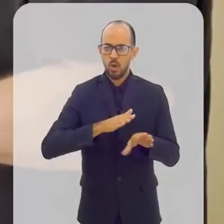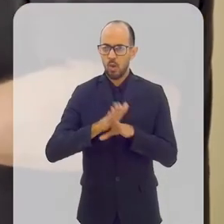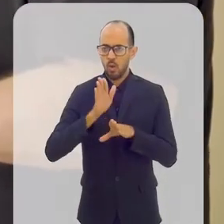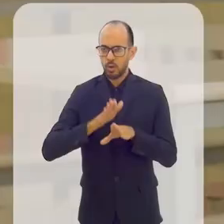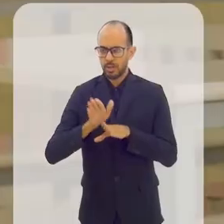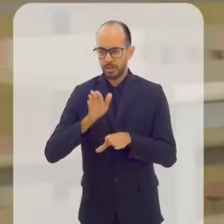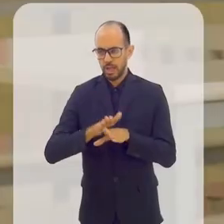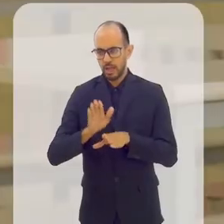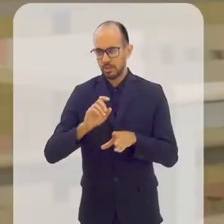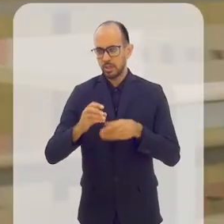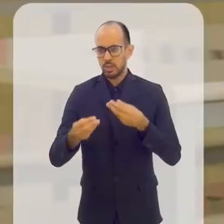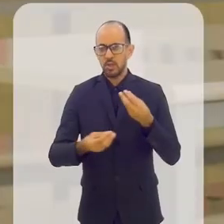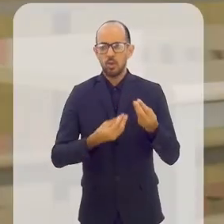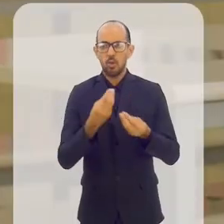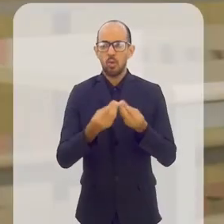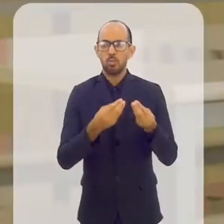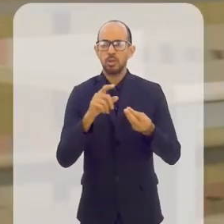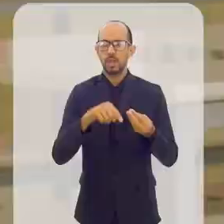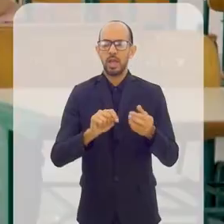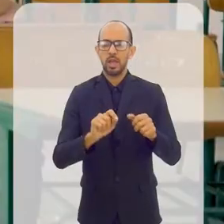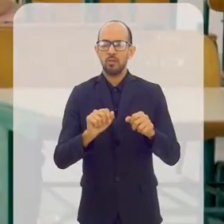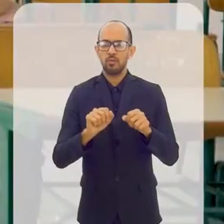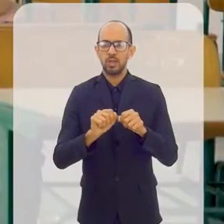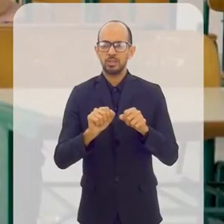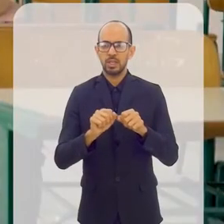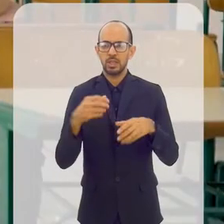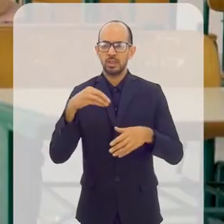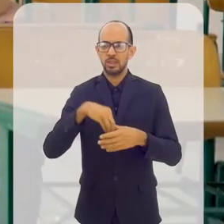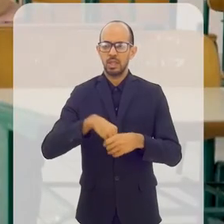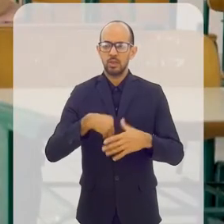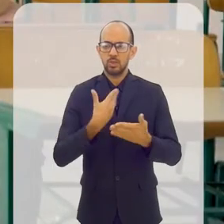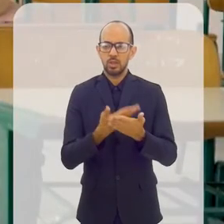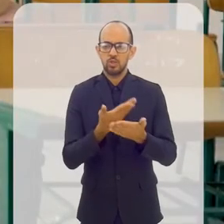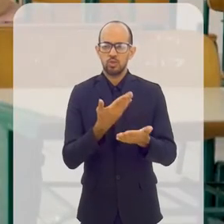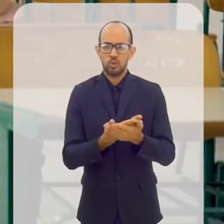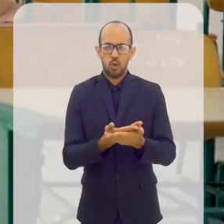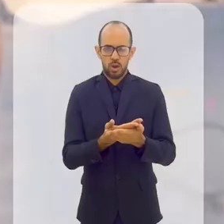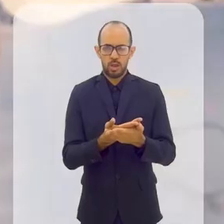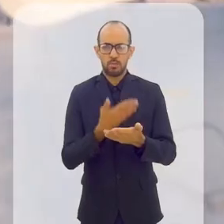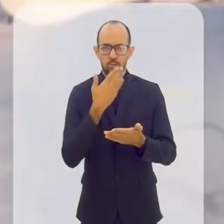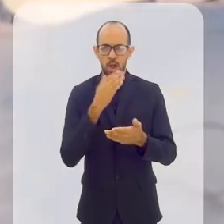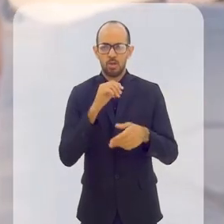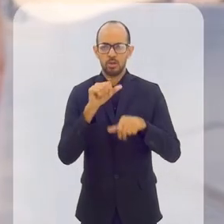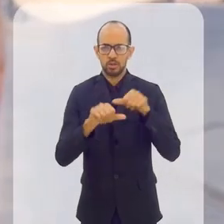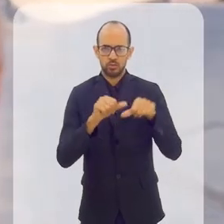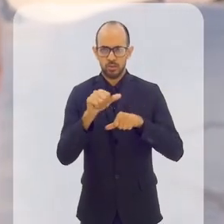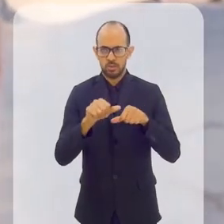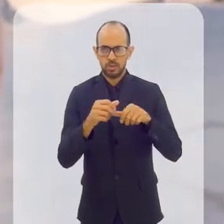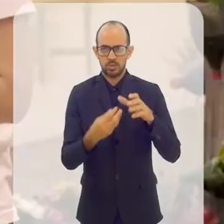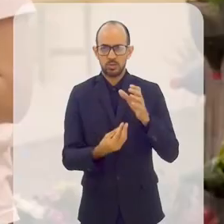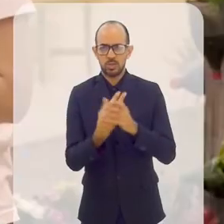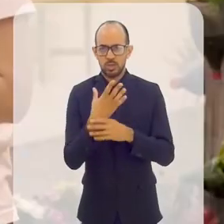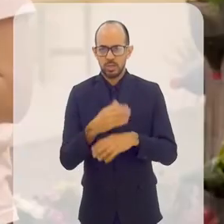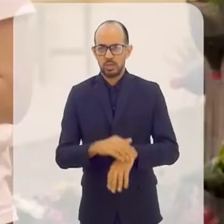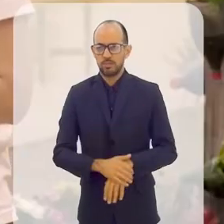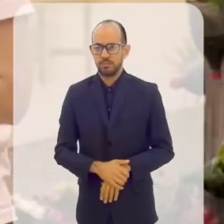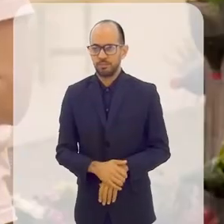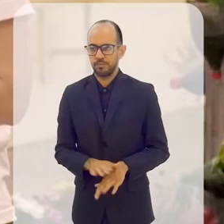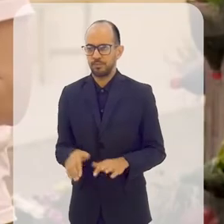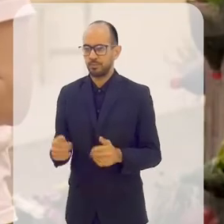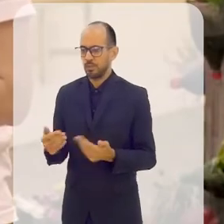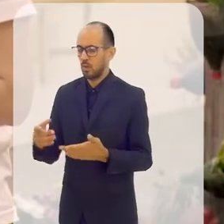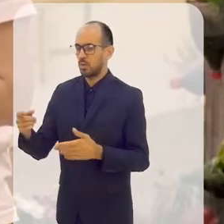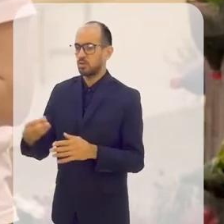Sabatini, o que é atuar dentro de um ambiente escolar nesse processo? Que transformações ele gera? Acho que